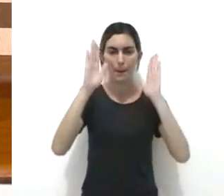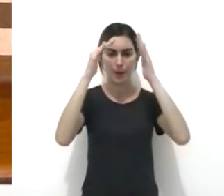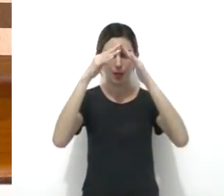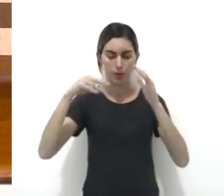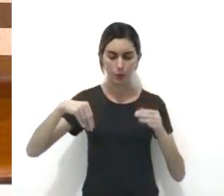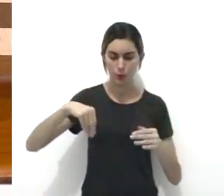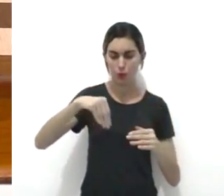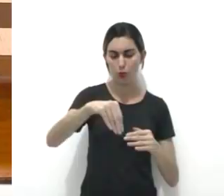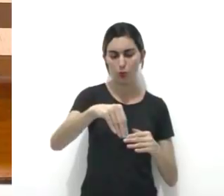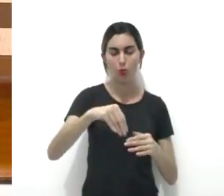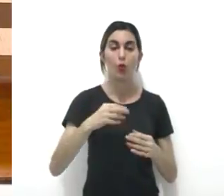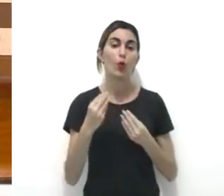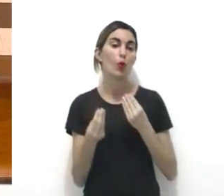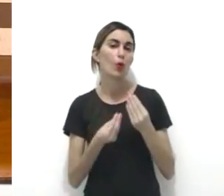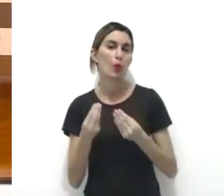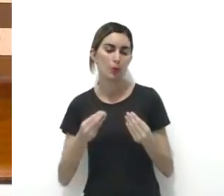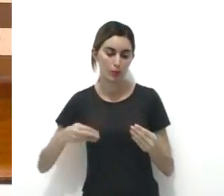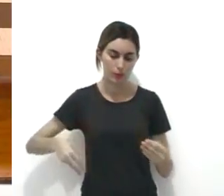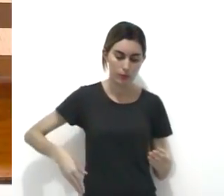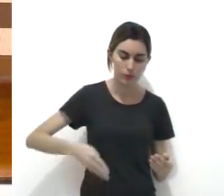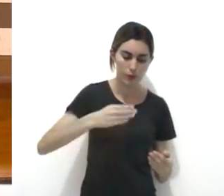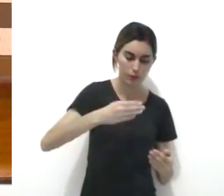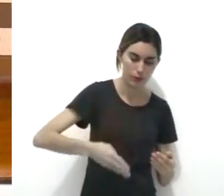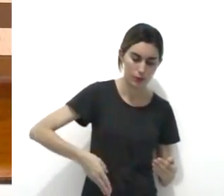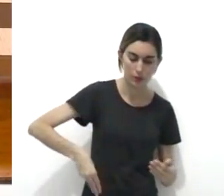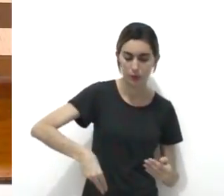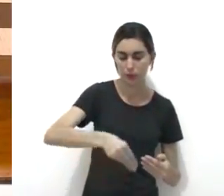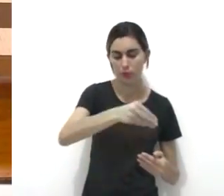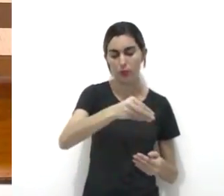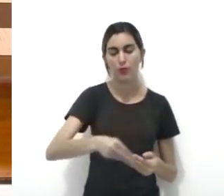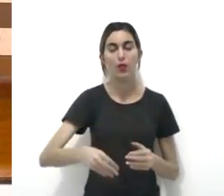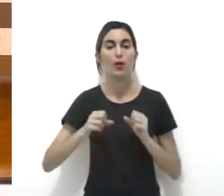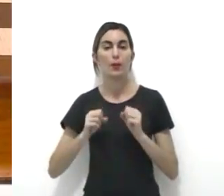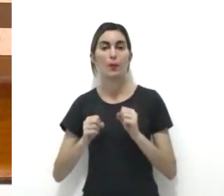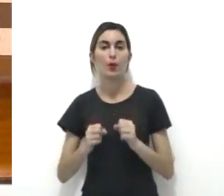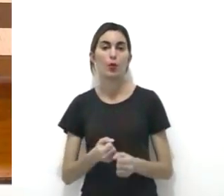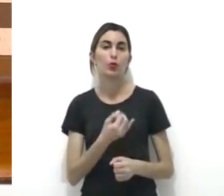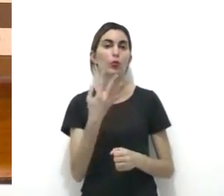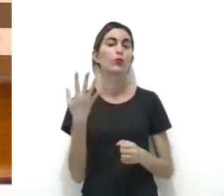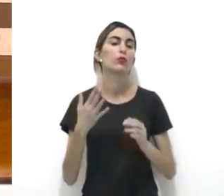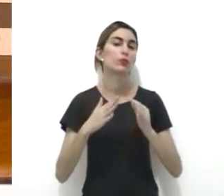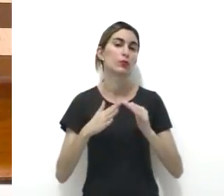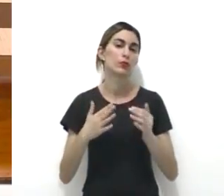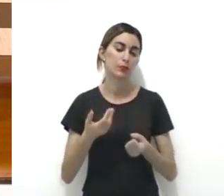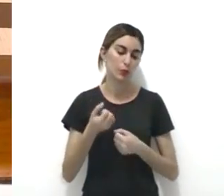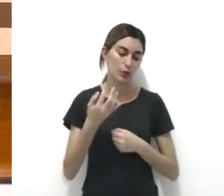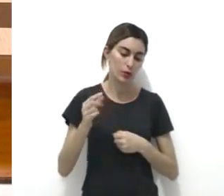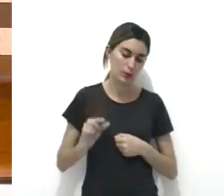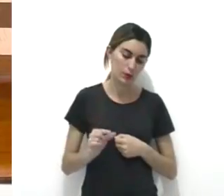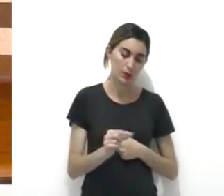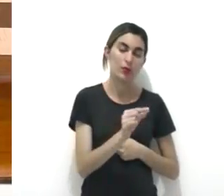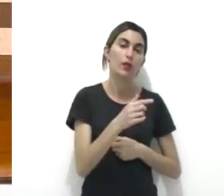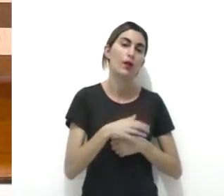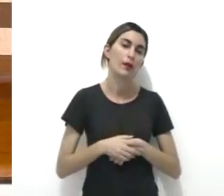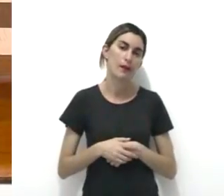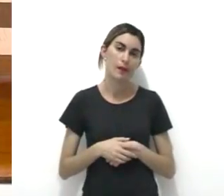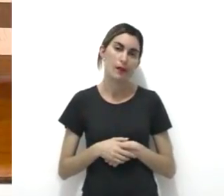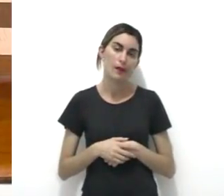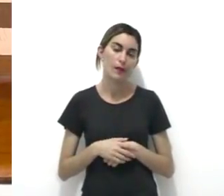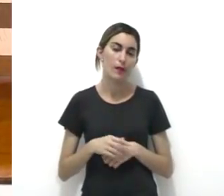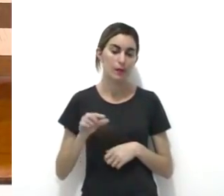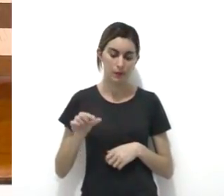bispo andar. O bispo anda como? Em diagonal. E ele pode andar quantas casas ele quiser